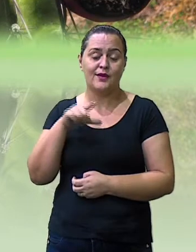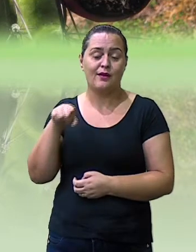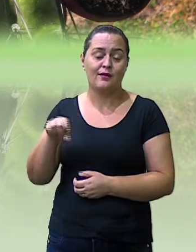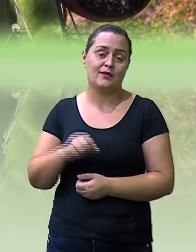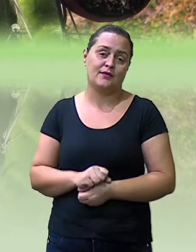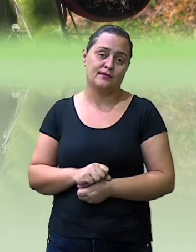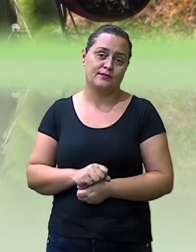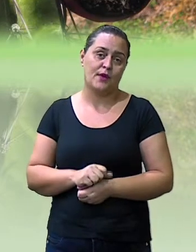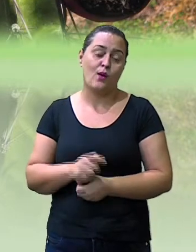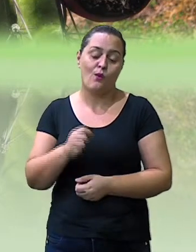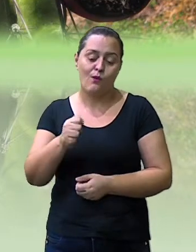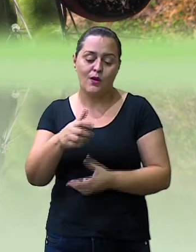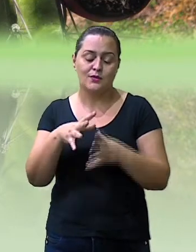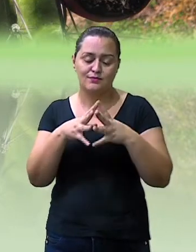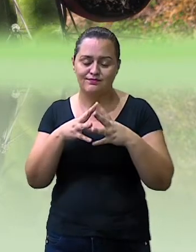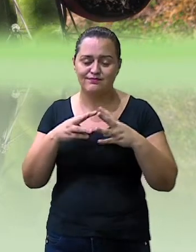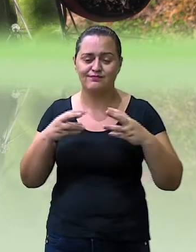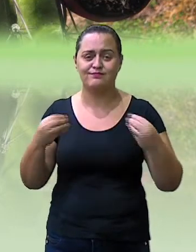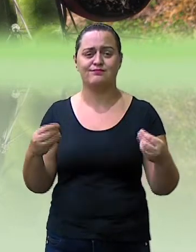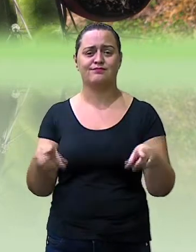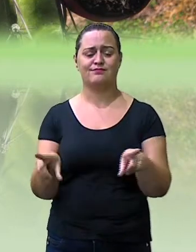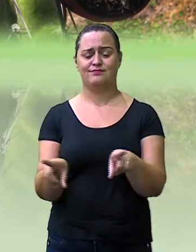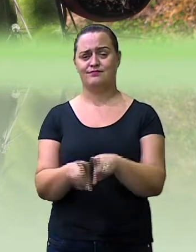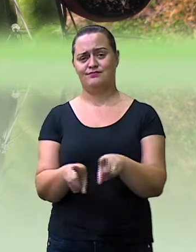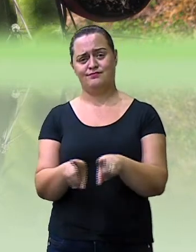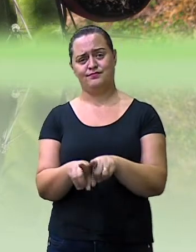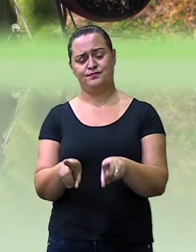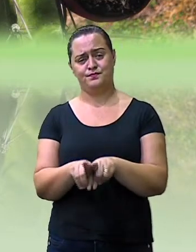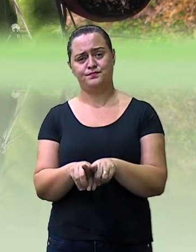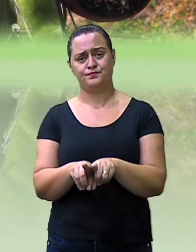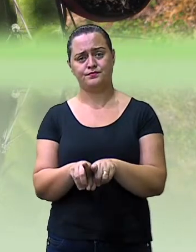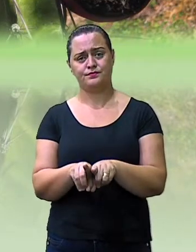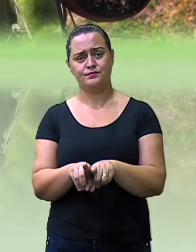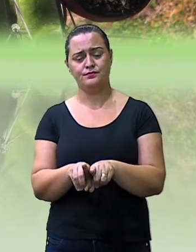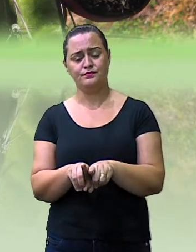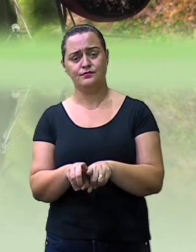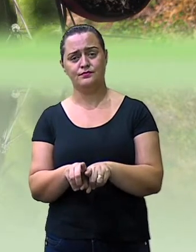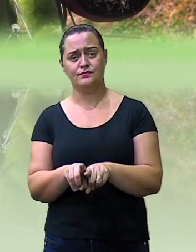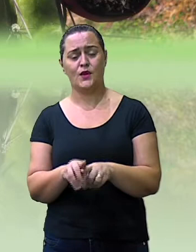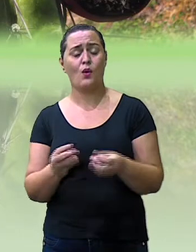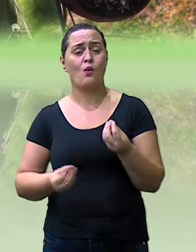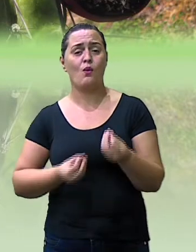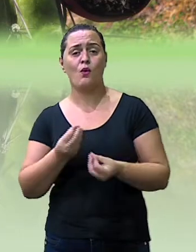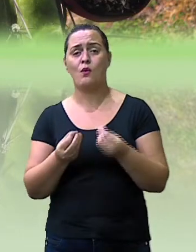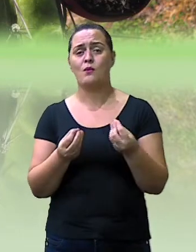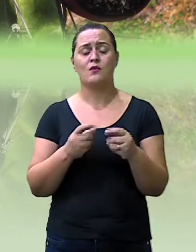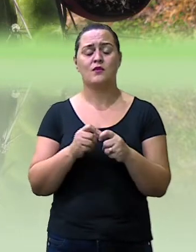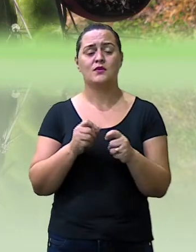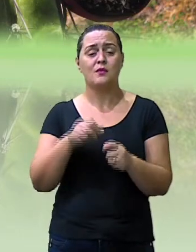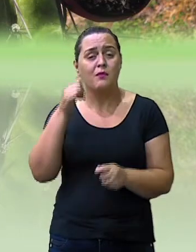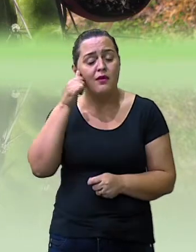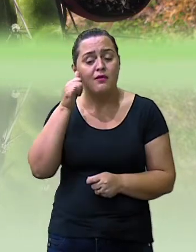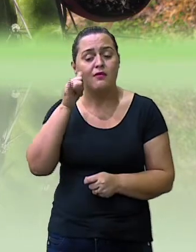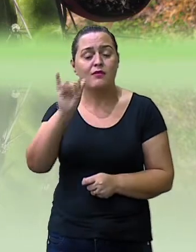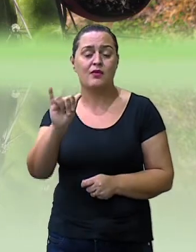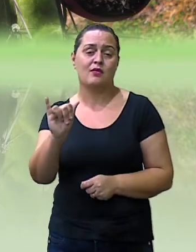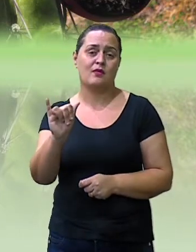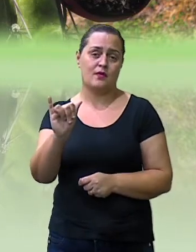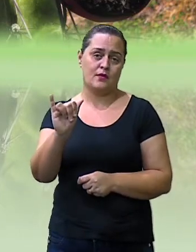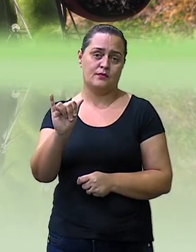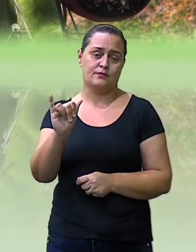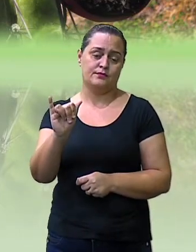neste bioma. Por isso, uma das formas de se evitar o desaparecimento das espécies